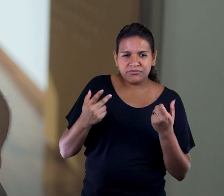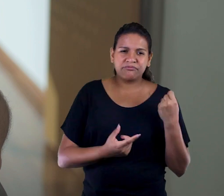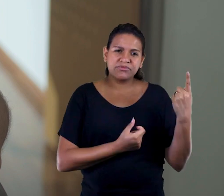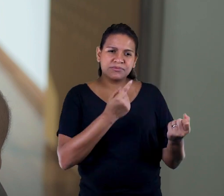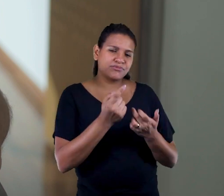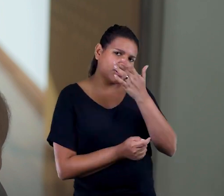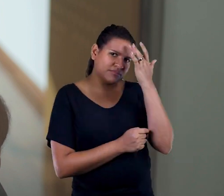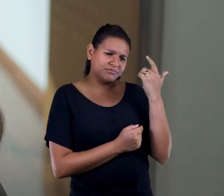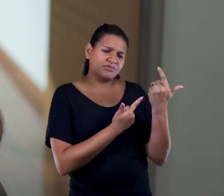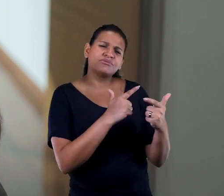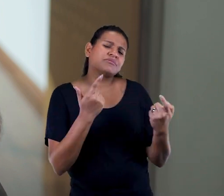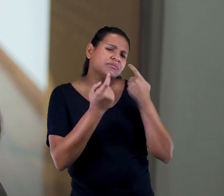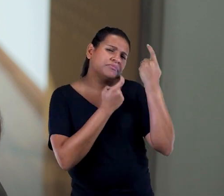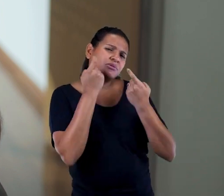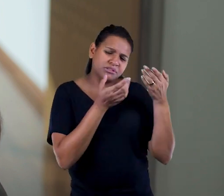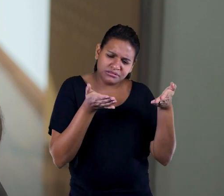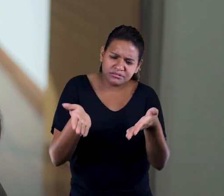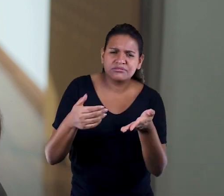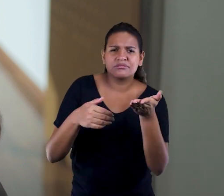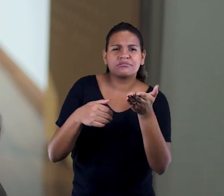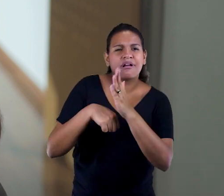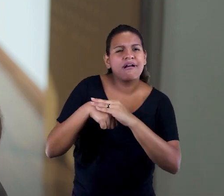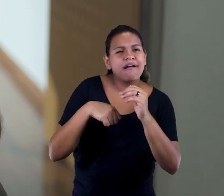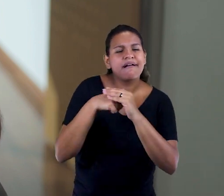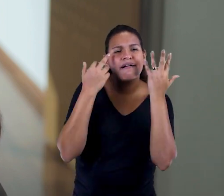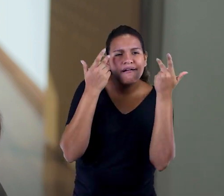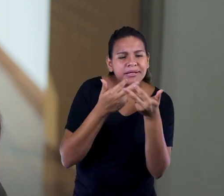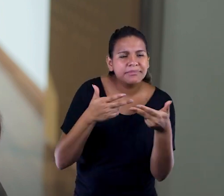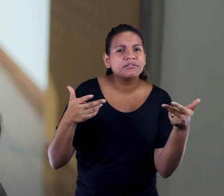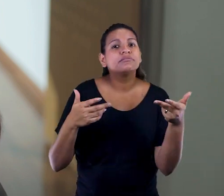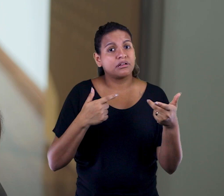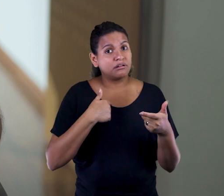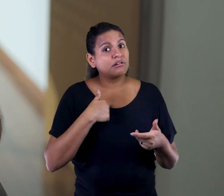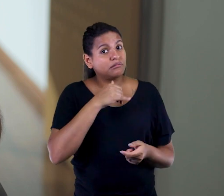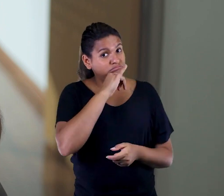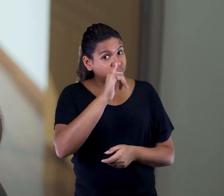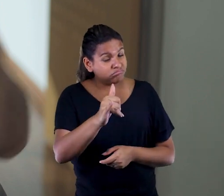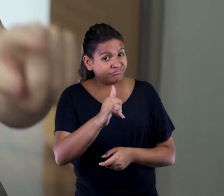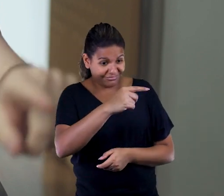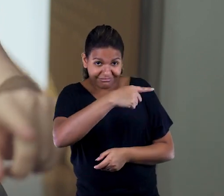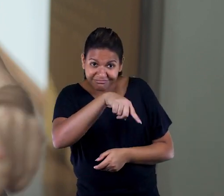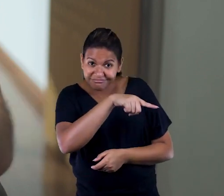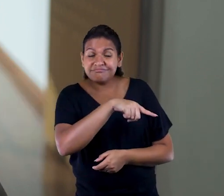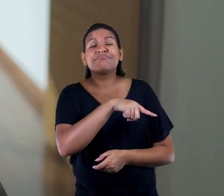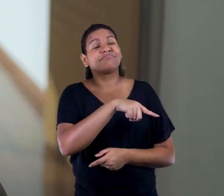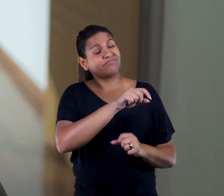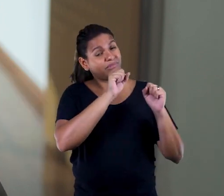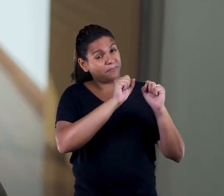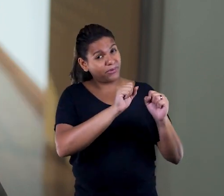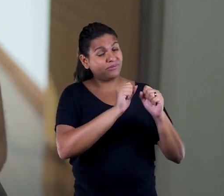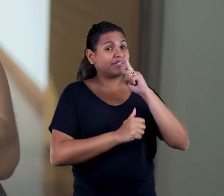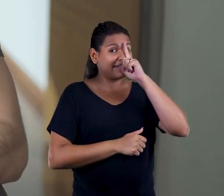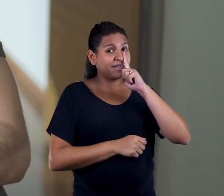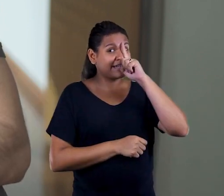preocupam como eu preocupo, eu quero lembrar que essas pessoas são risco para a sociedade e podem ser risco para